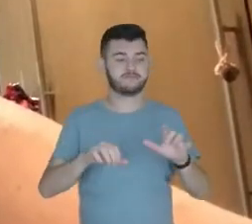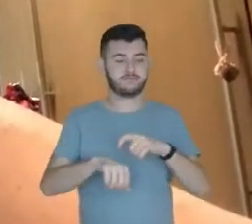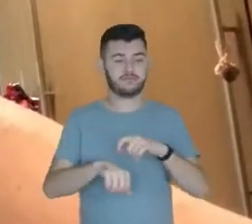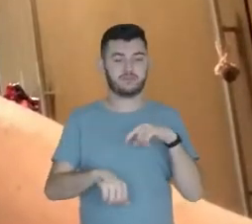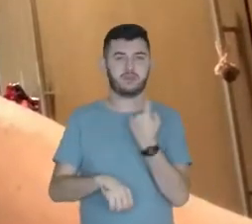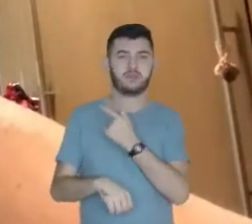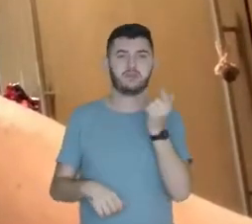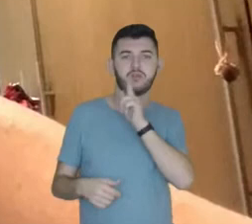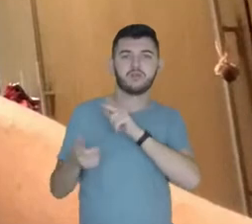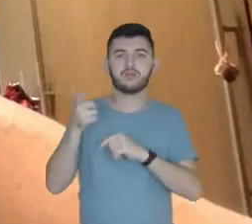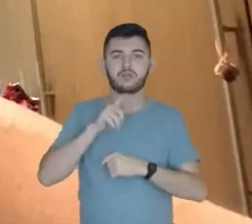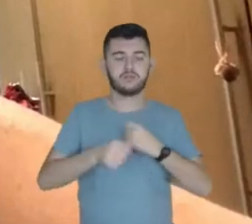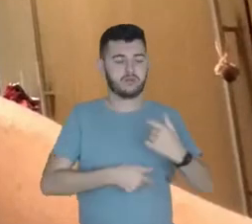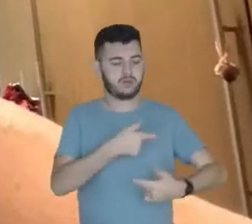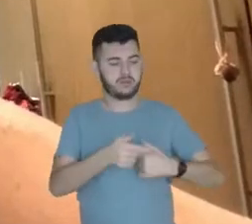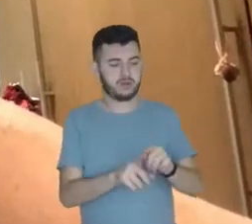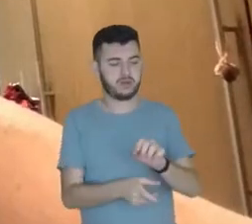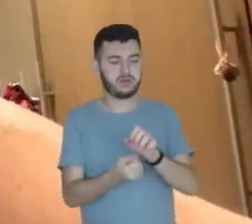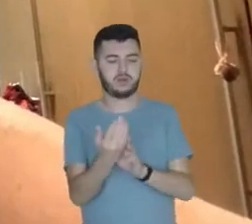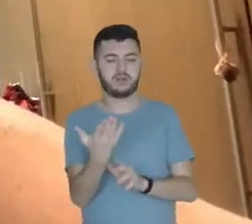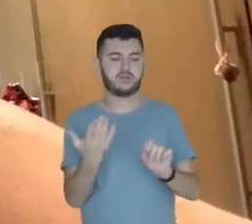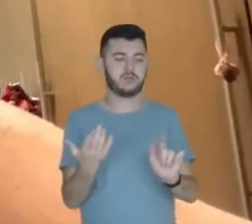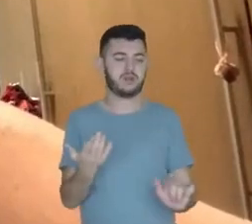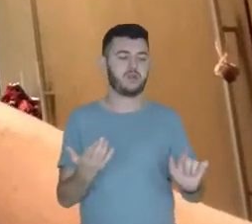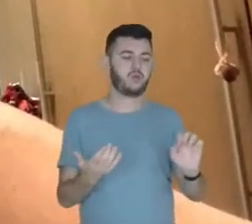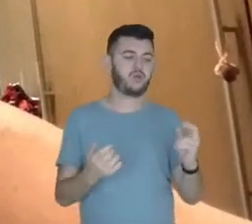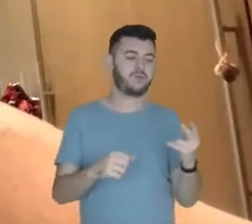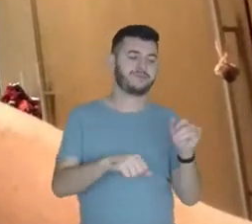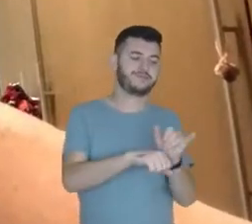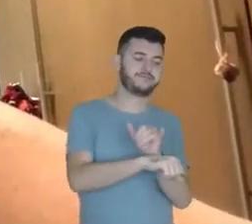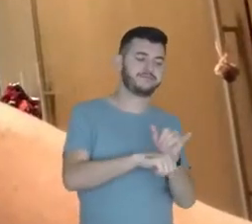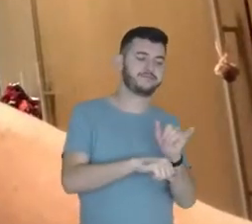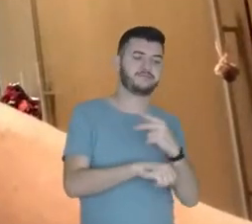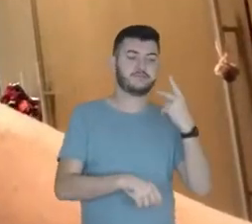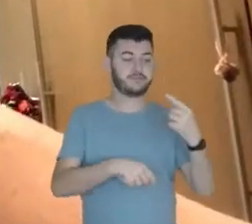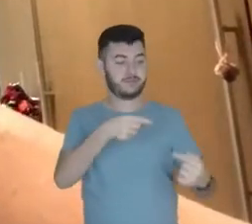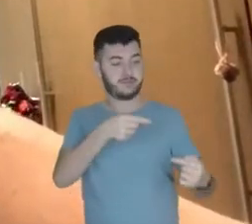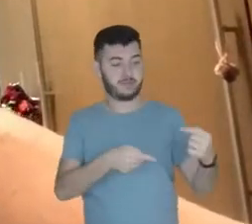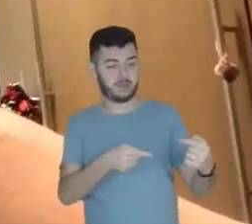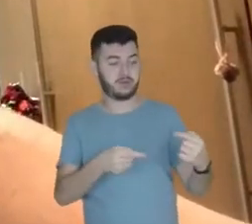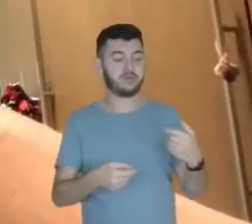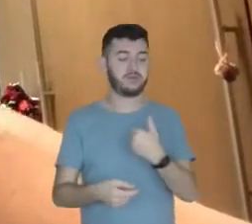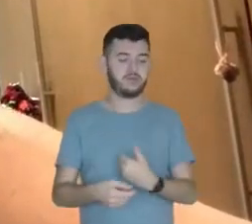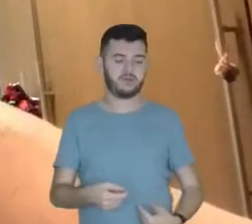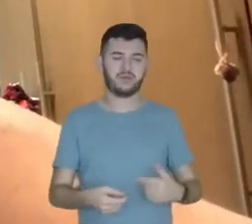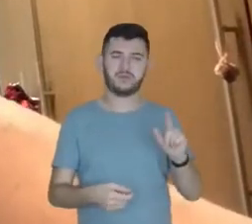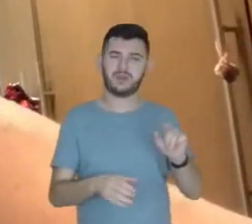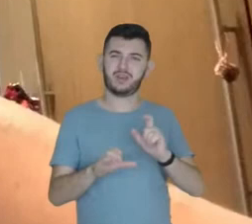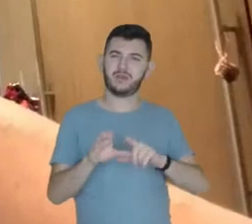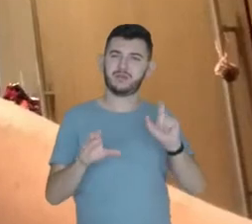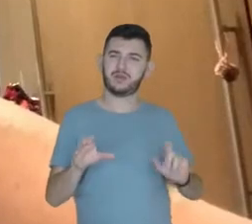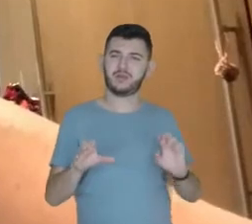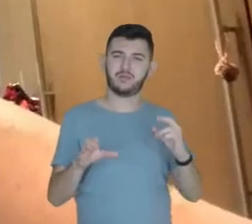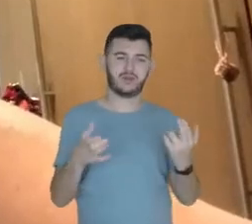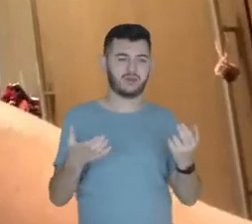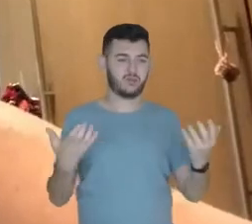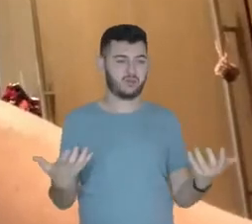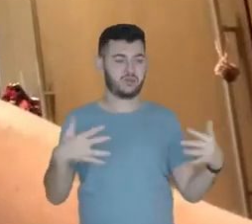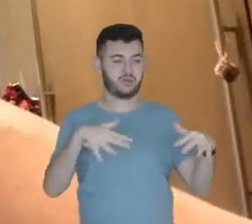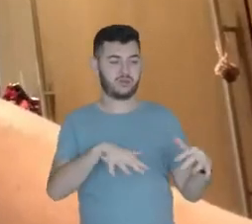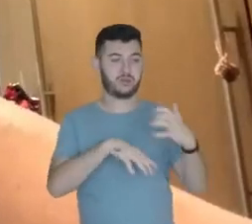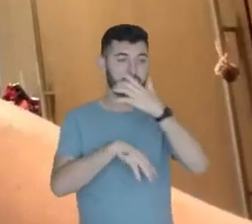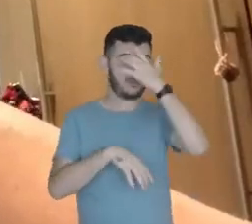construir uma lógica, né, de política pública que realmente é emancipatória e inclusiva, as pessoas